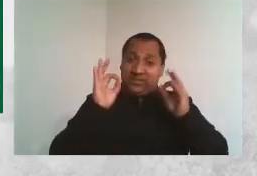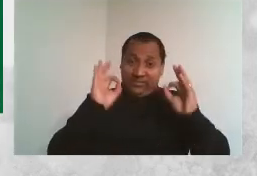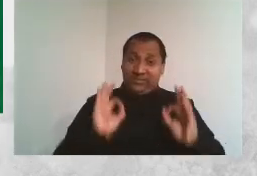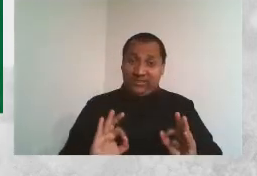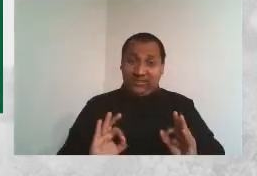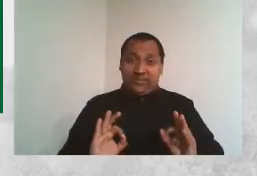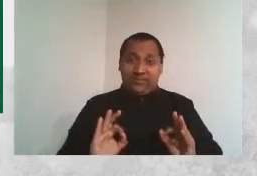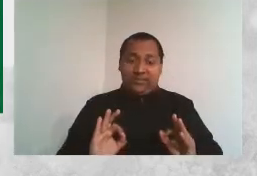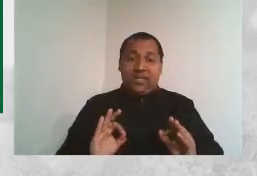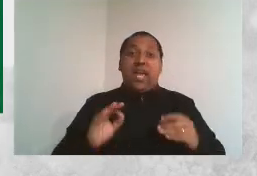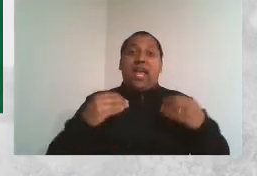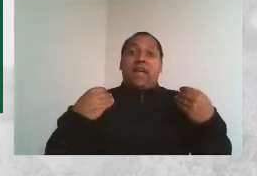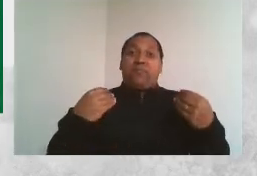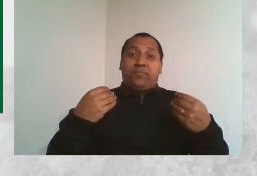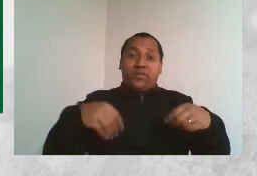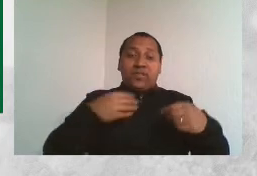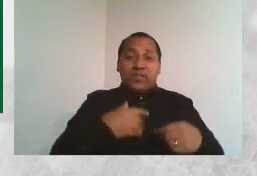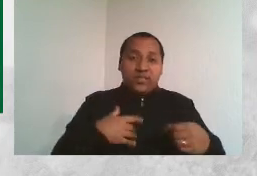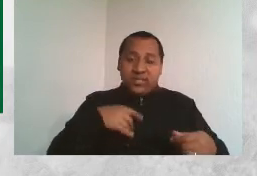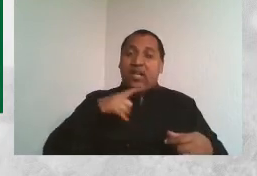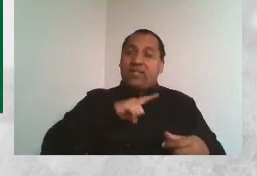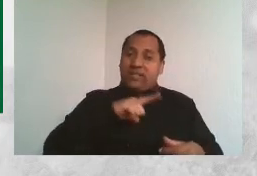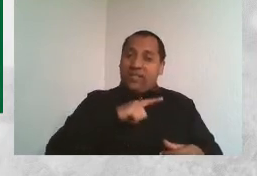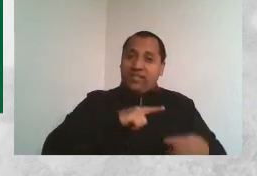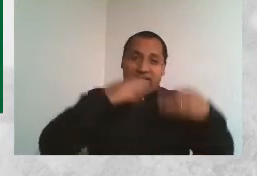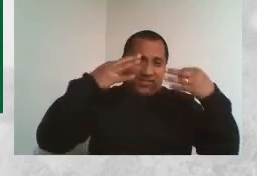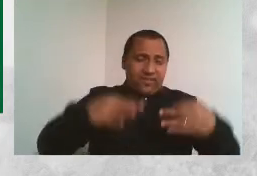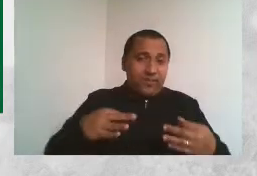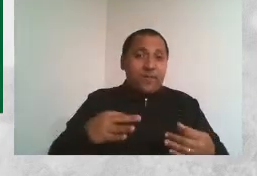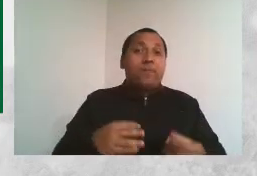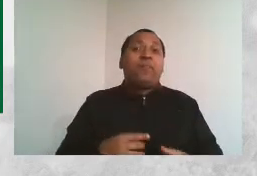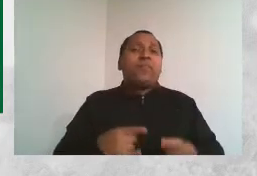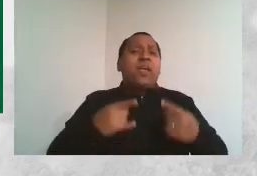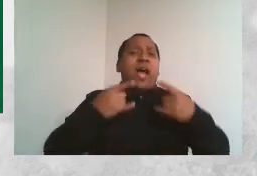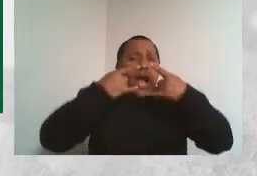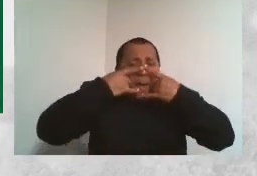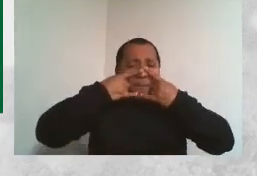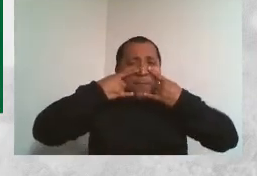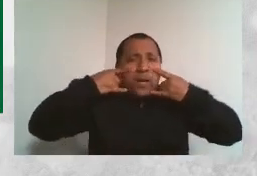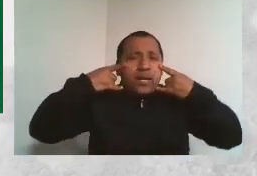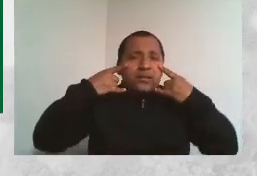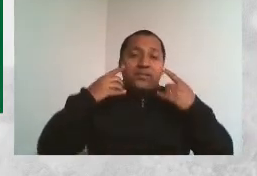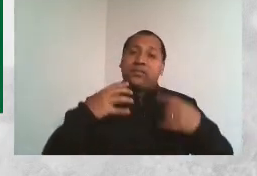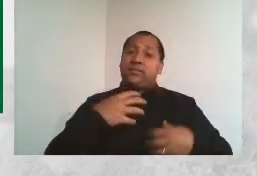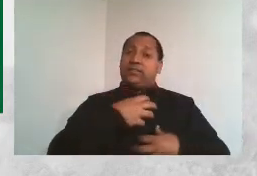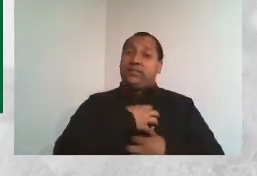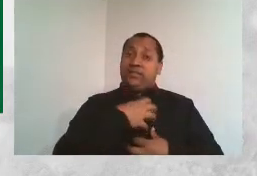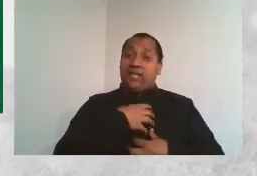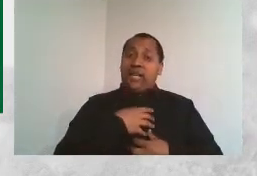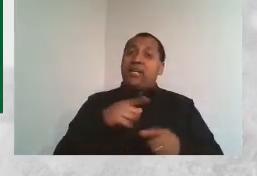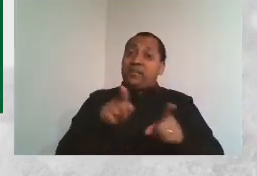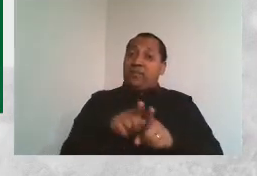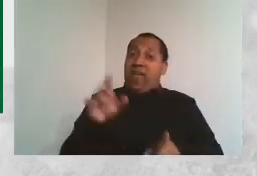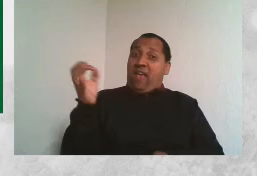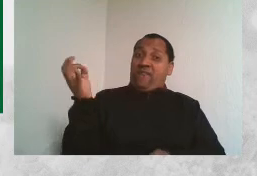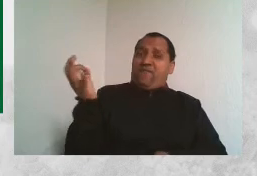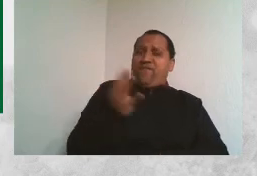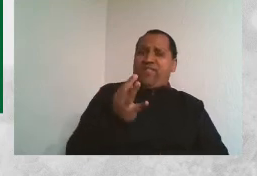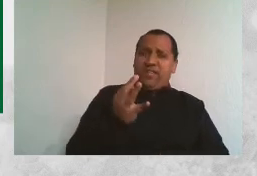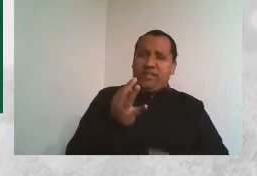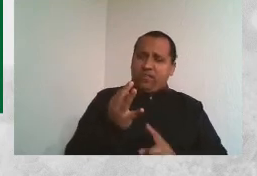confortável. Então, a gente diz que a máscara tem que ser confortável e eficiente. Quando eu falo de